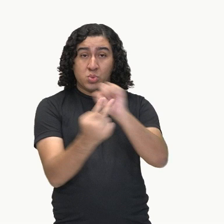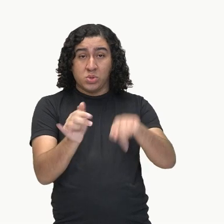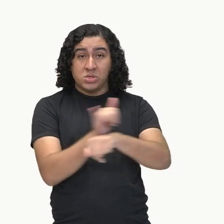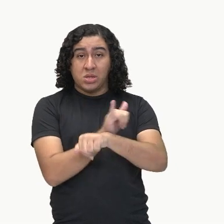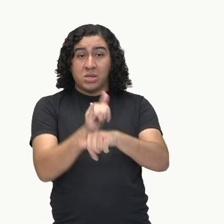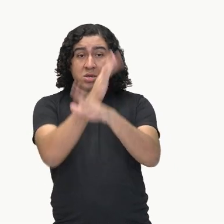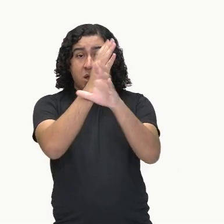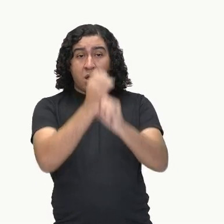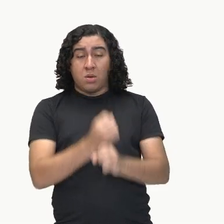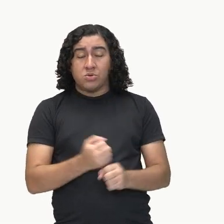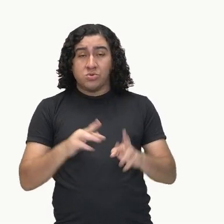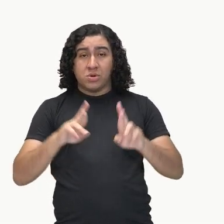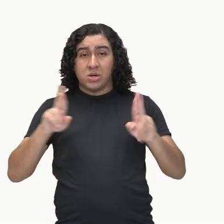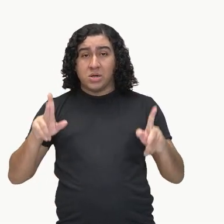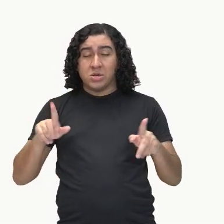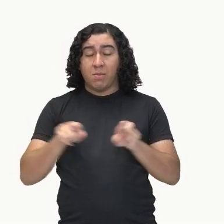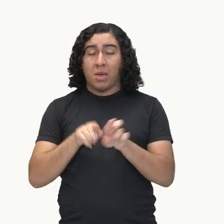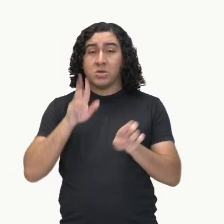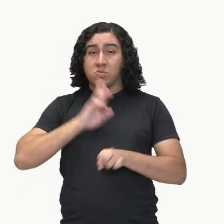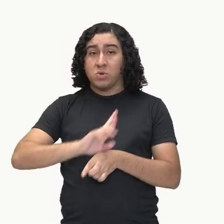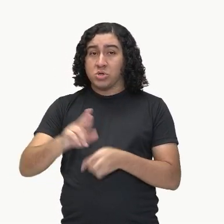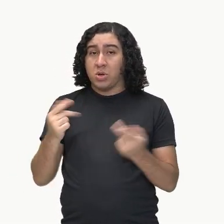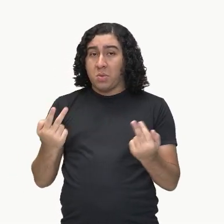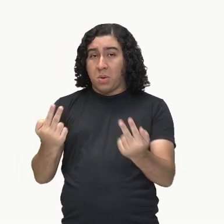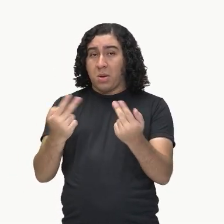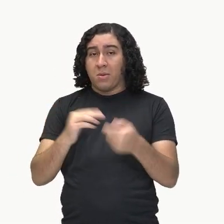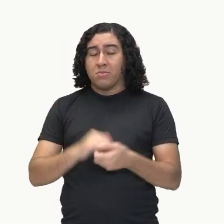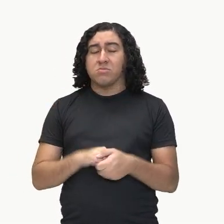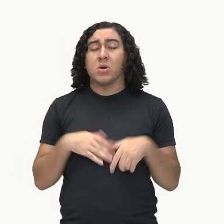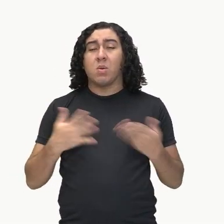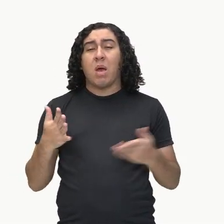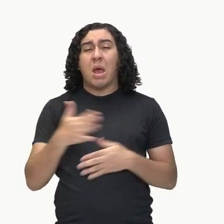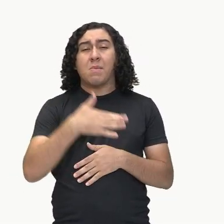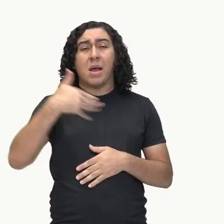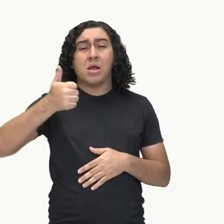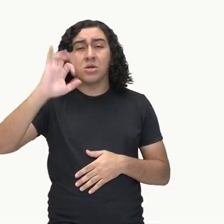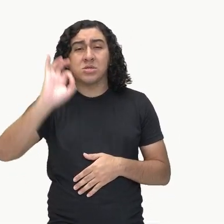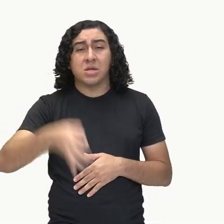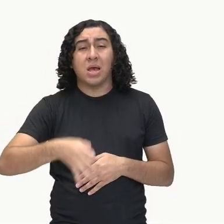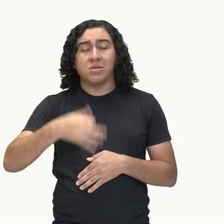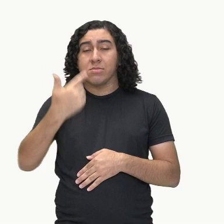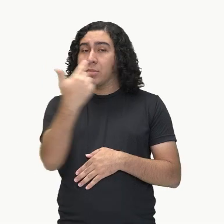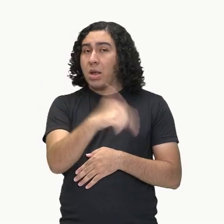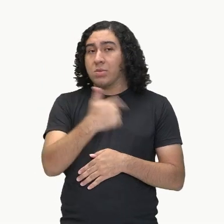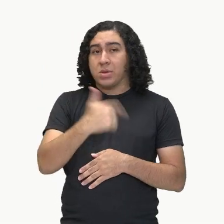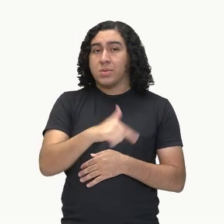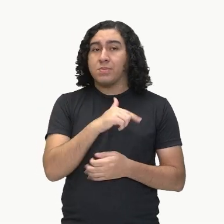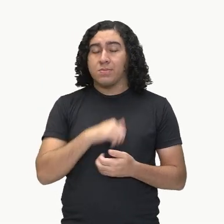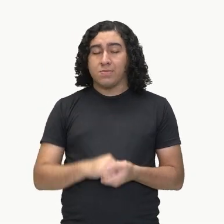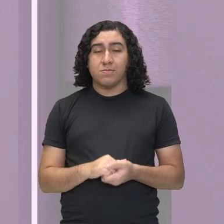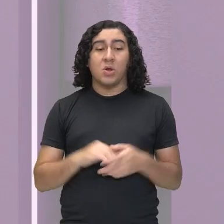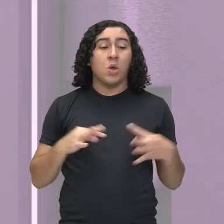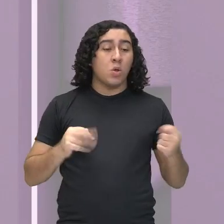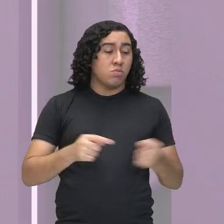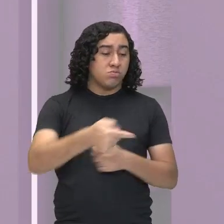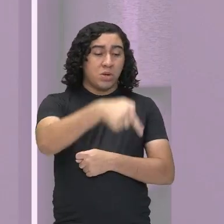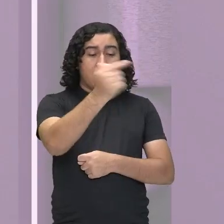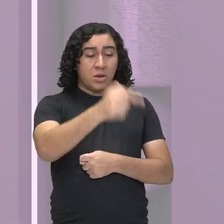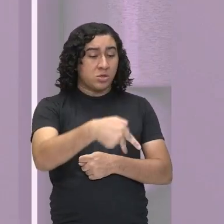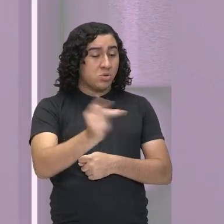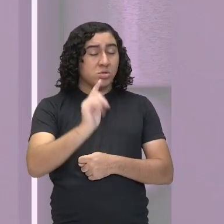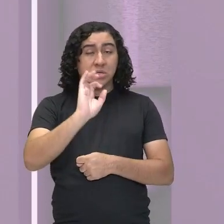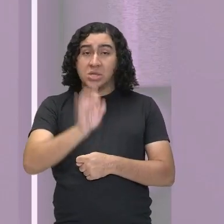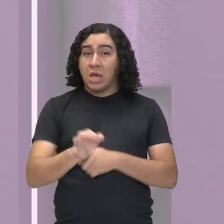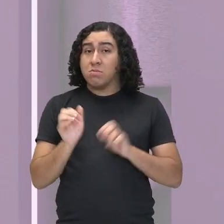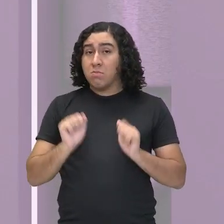de realizar, dando o mesmo resultado. Professora, qual é o modo certo? Não há um modo certo, todos os dois são certos, mas